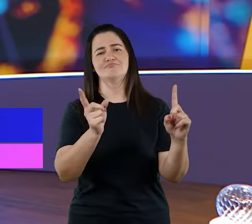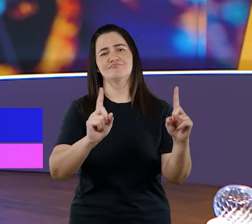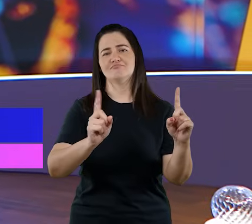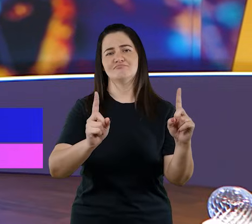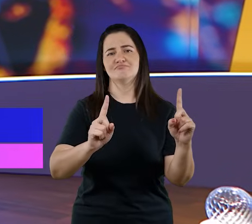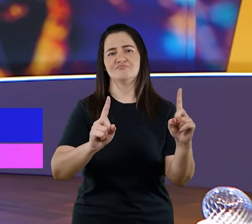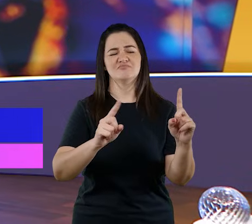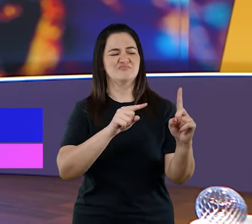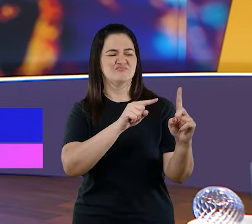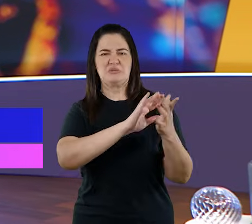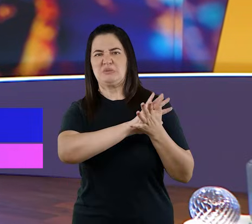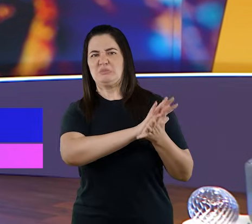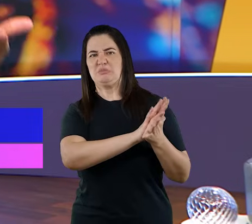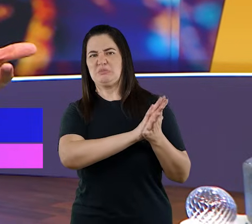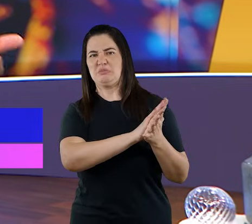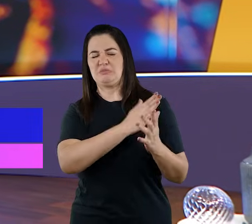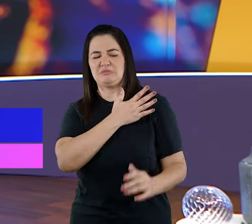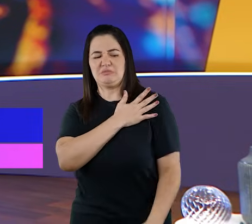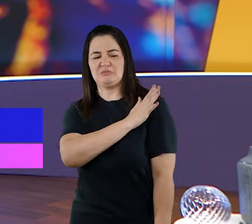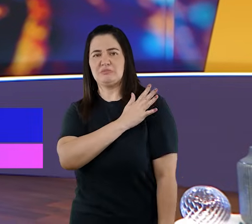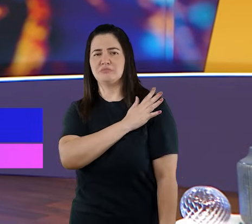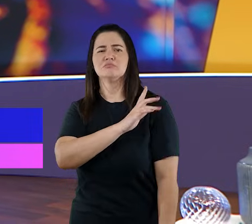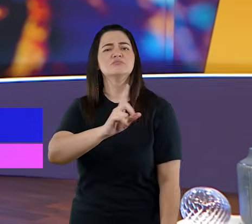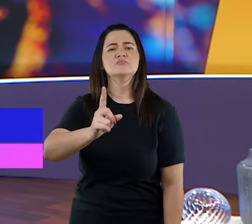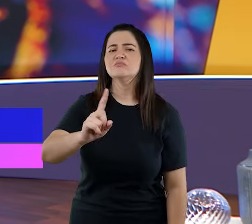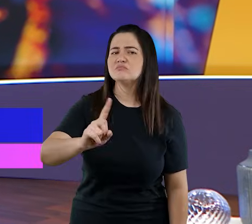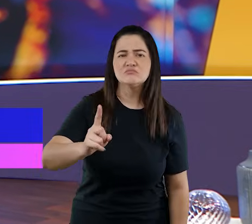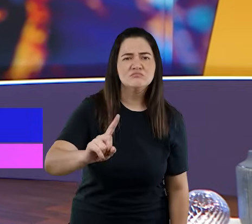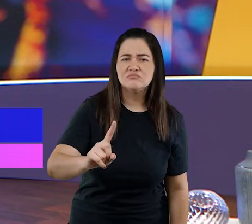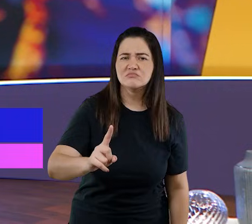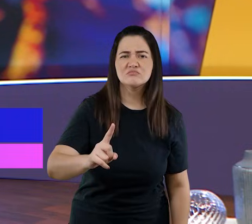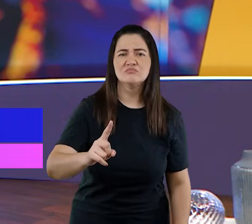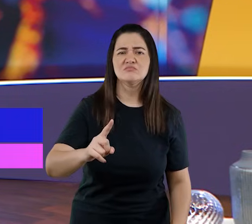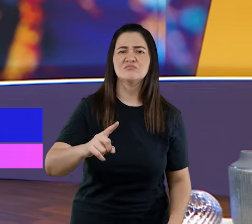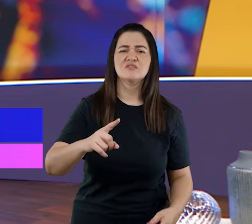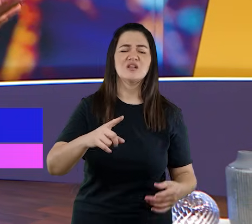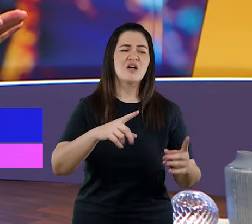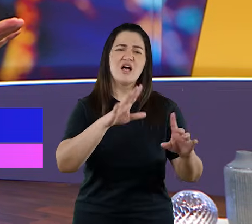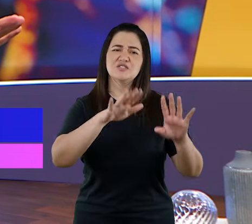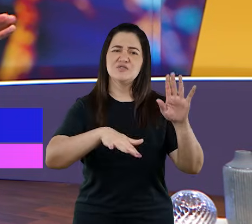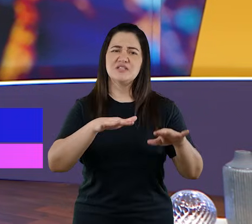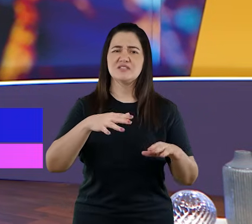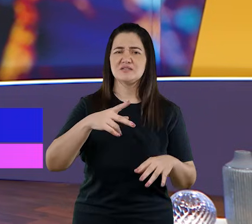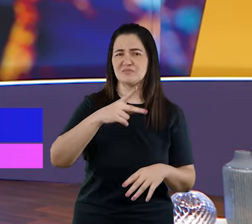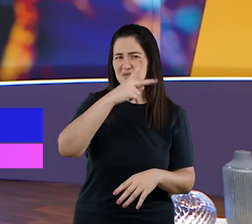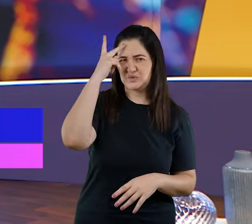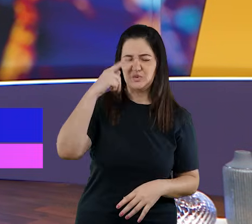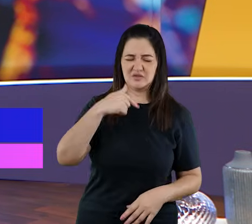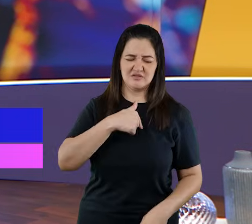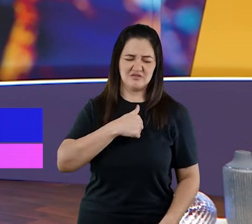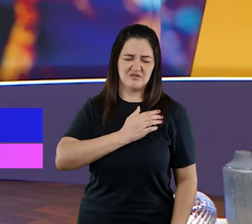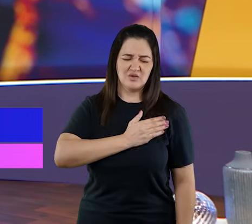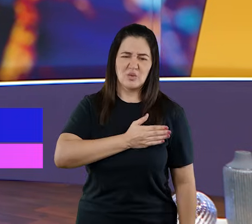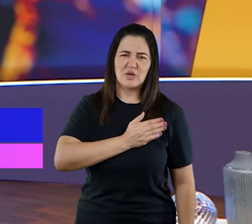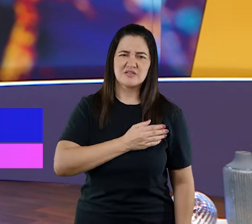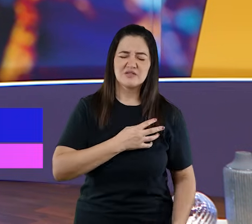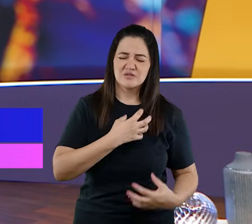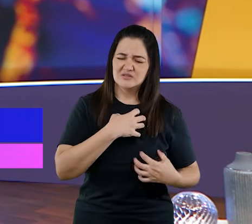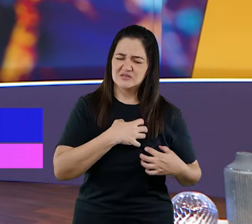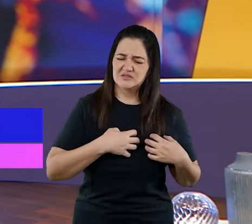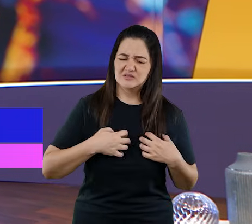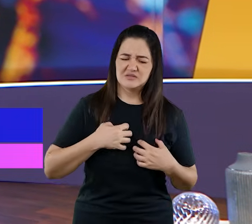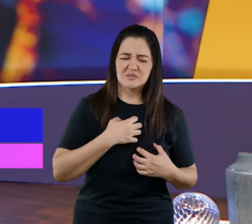rejeite. Não tenha preconceito. Deixa esses prejuízos aí que você talvez tenha alimentado no seu